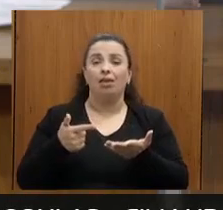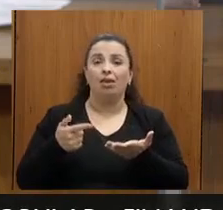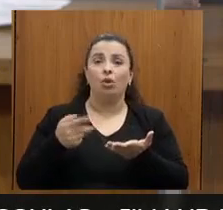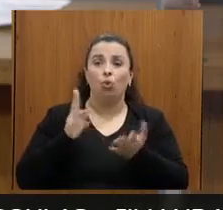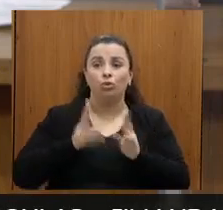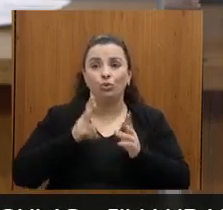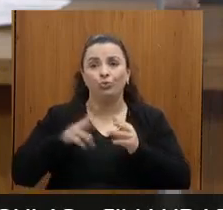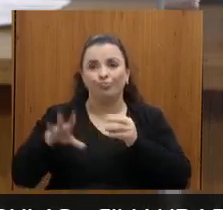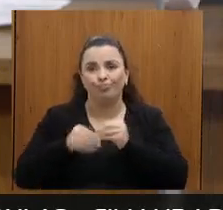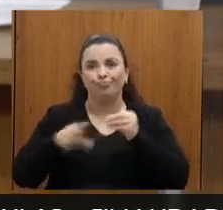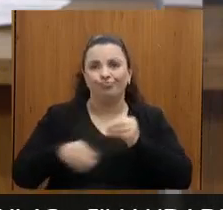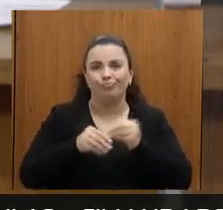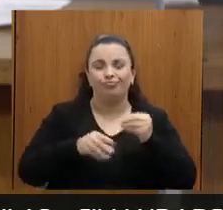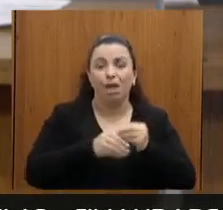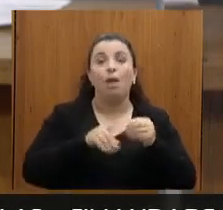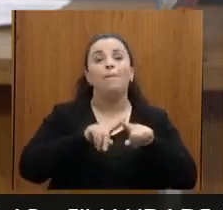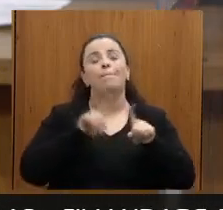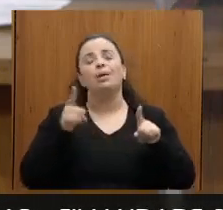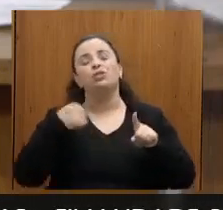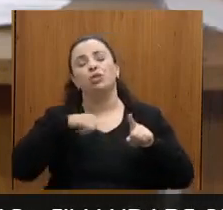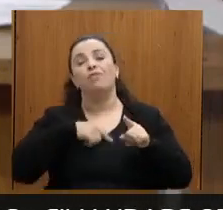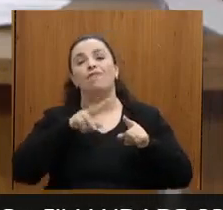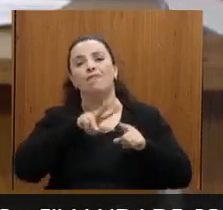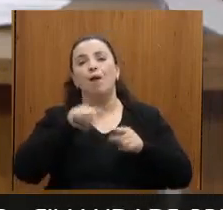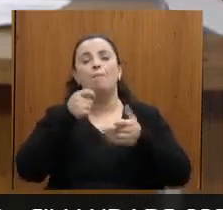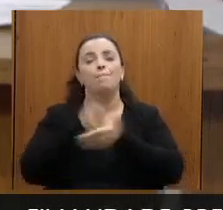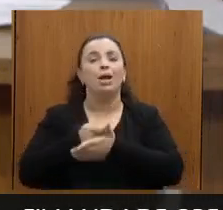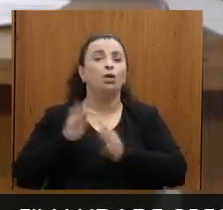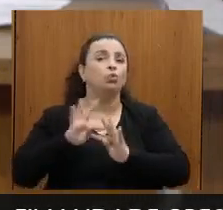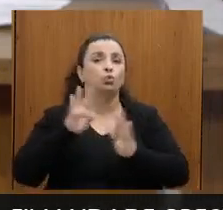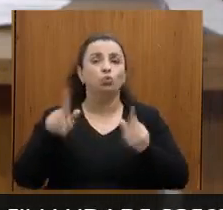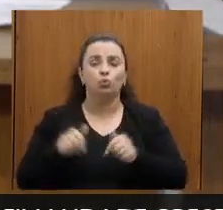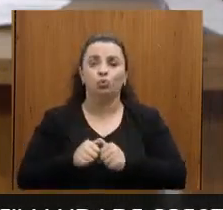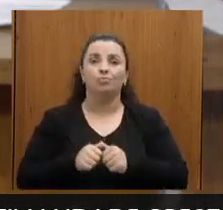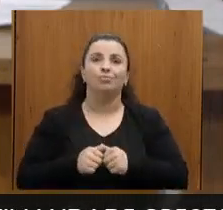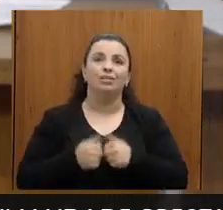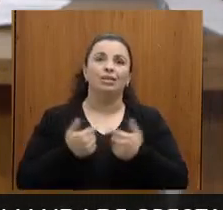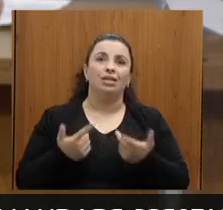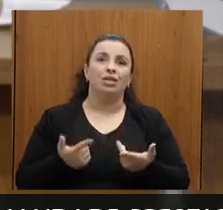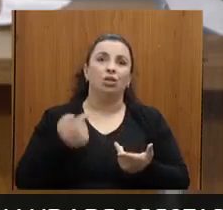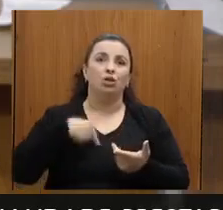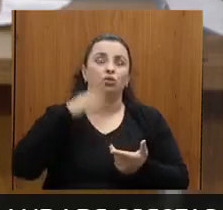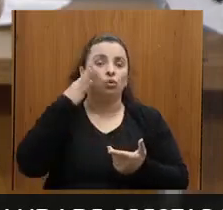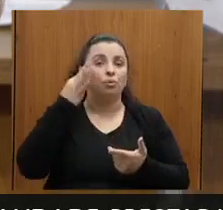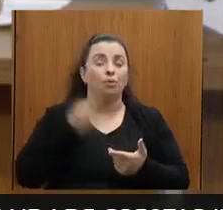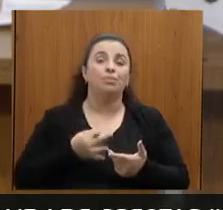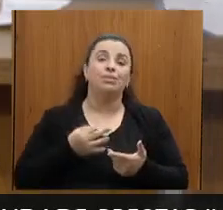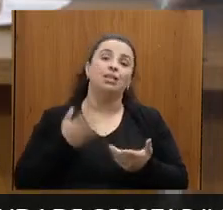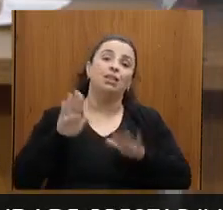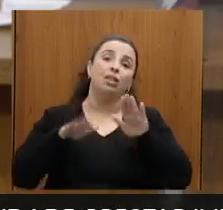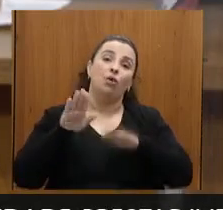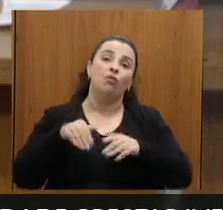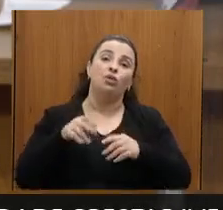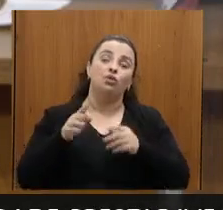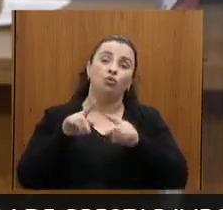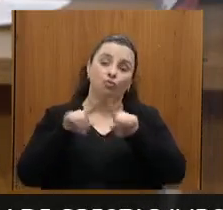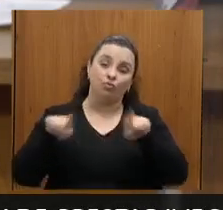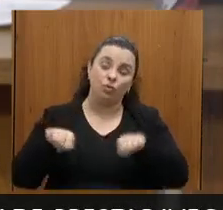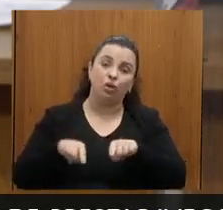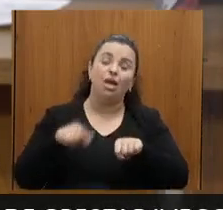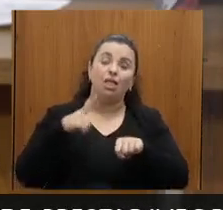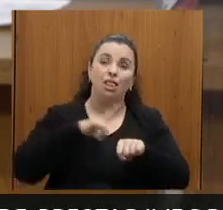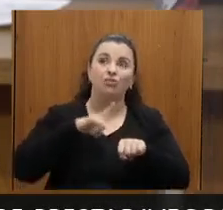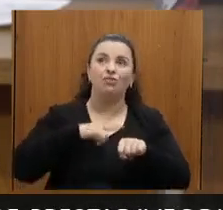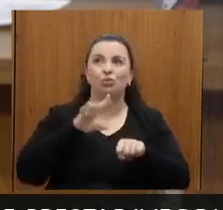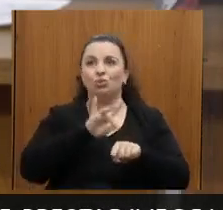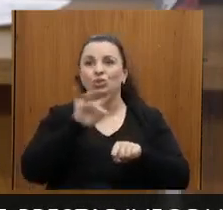todas. Infelizmente, gente entende que talvez para o servidor fosse melhor ter uma previsibilidade maior, mas a gente quer antecipar